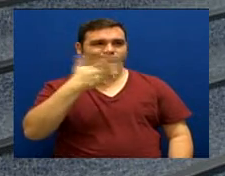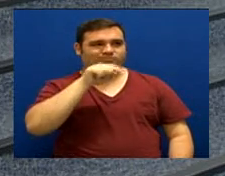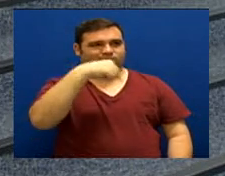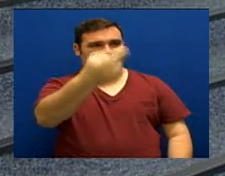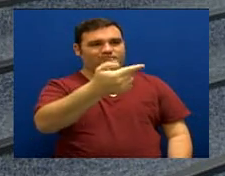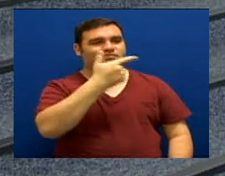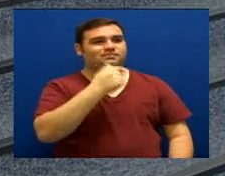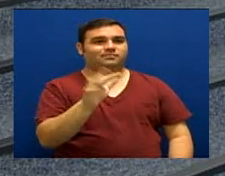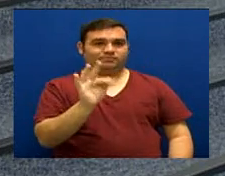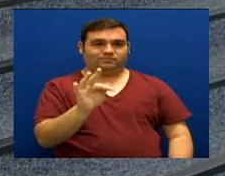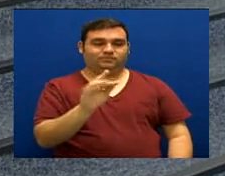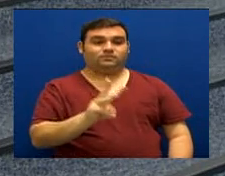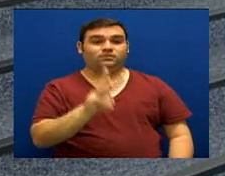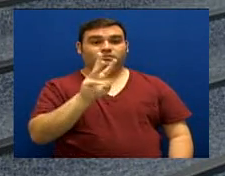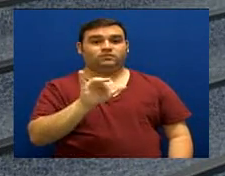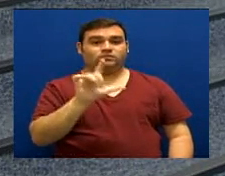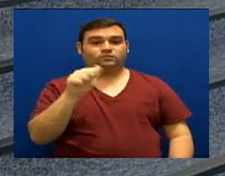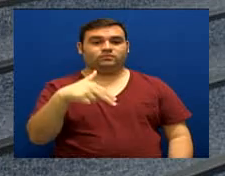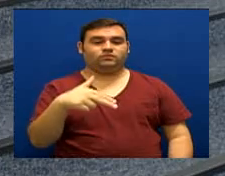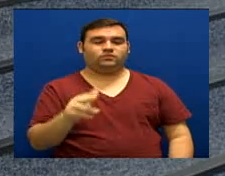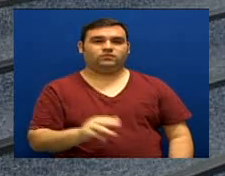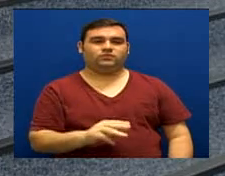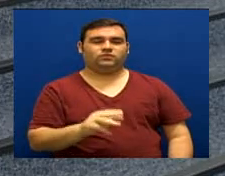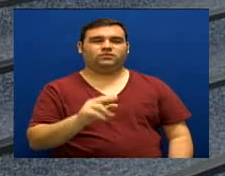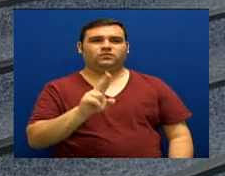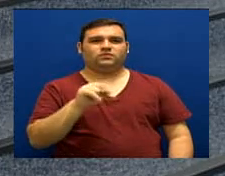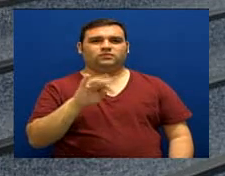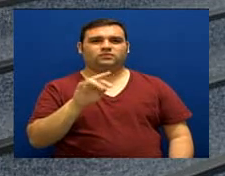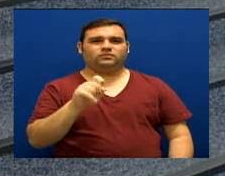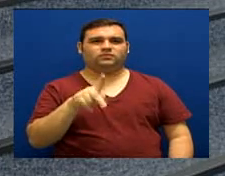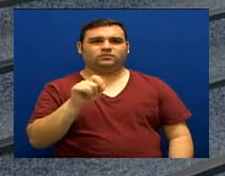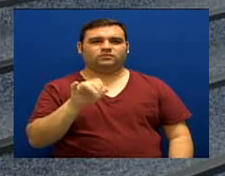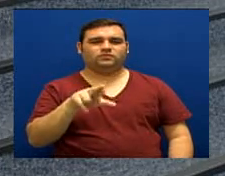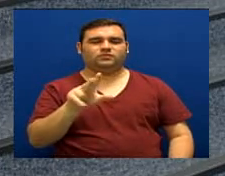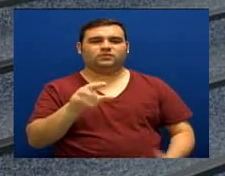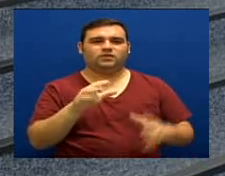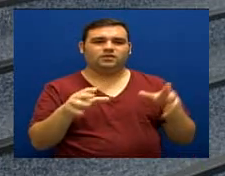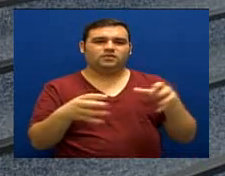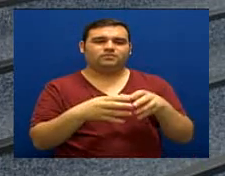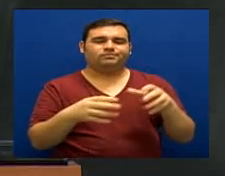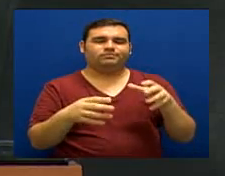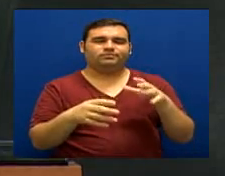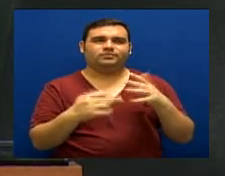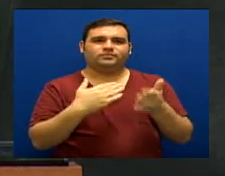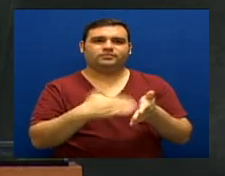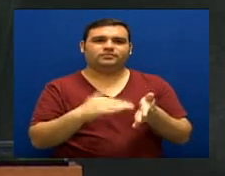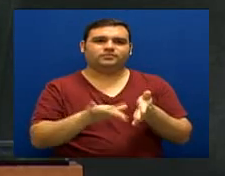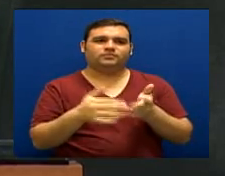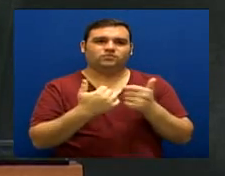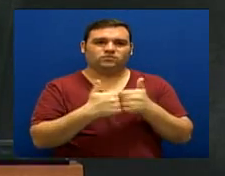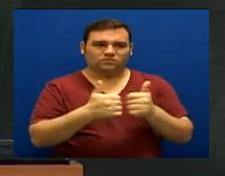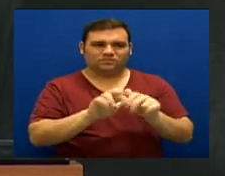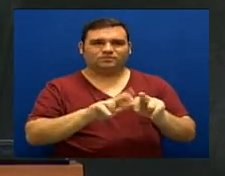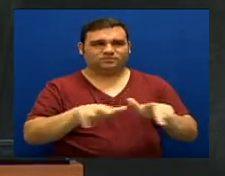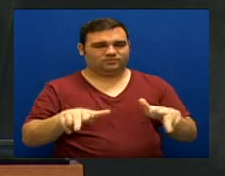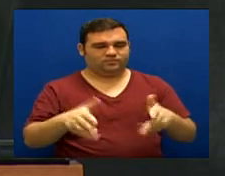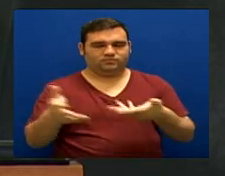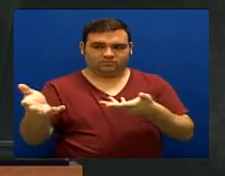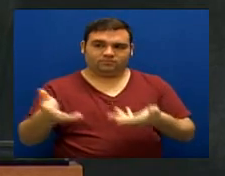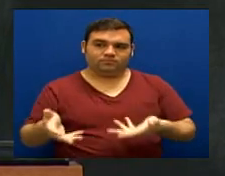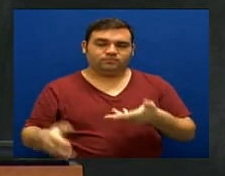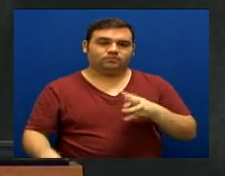pô wilson kishi da secretaria de mobilidade que só fazer um esclarecimento favor